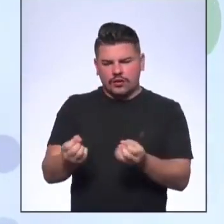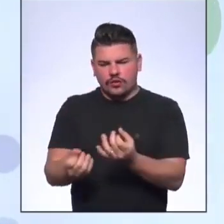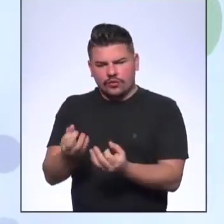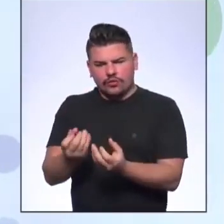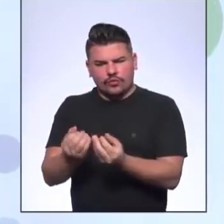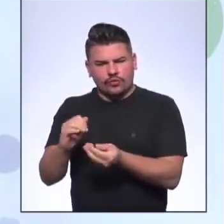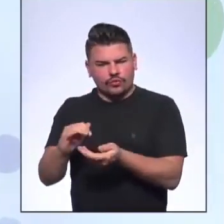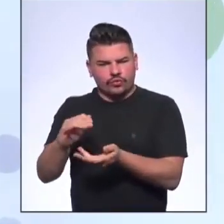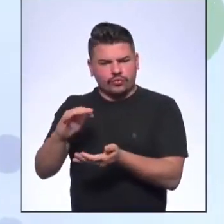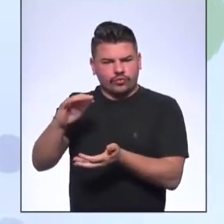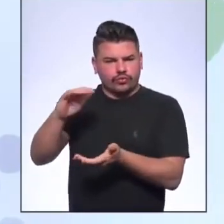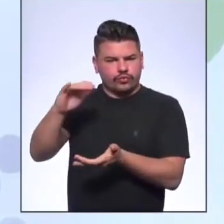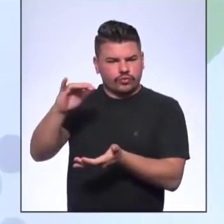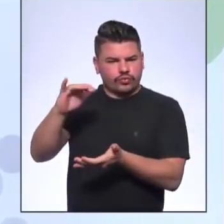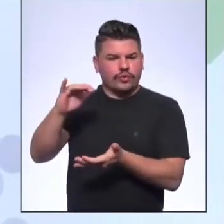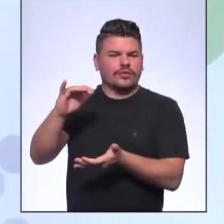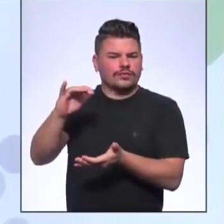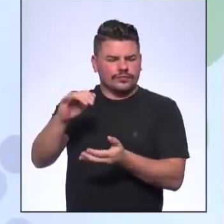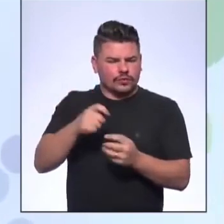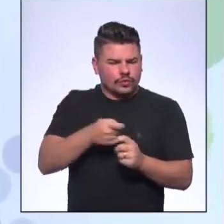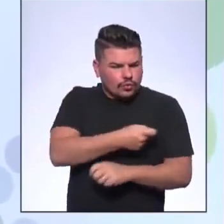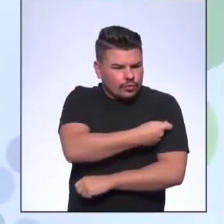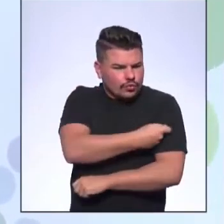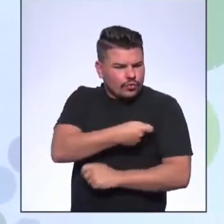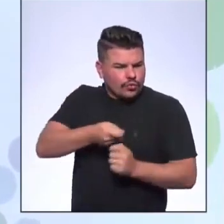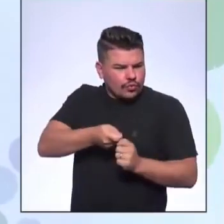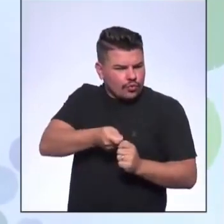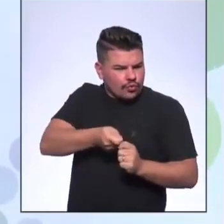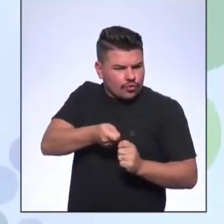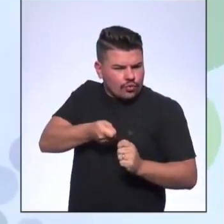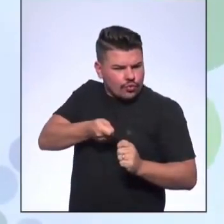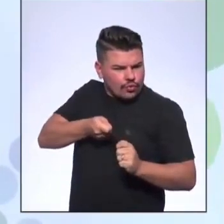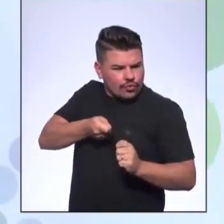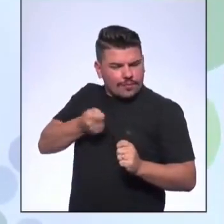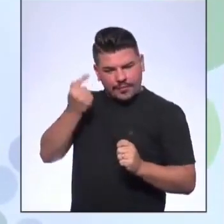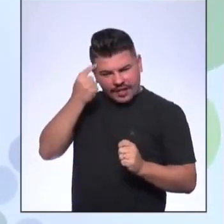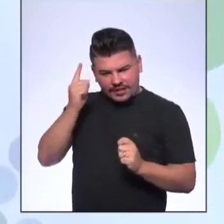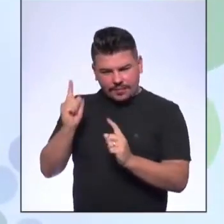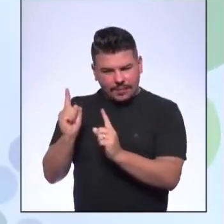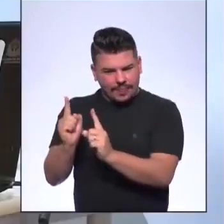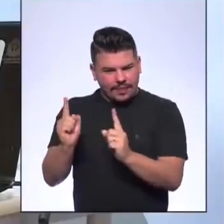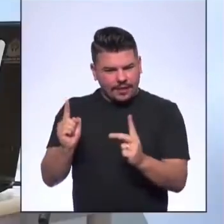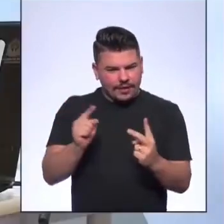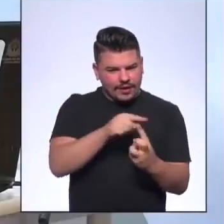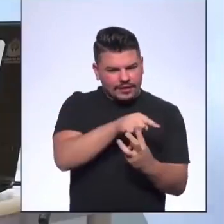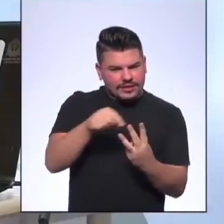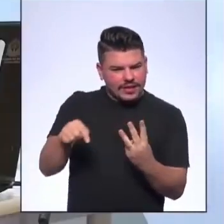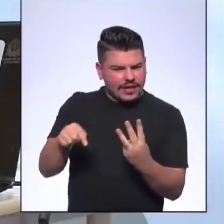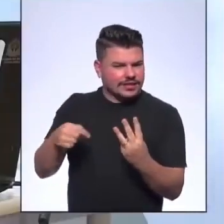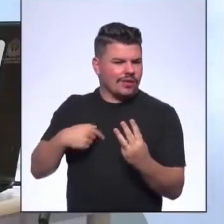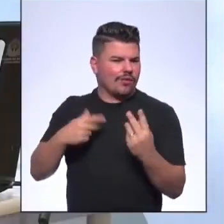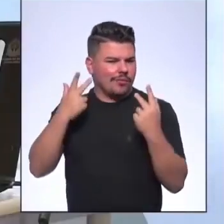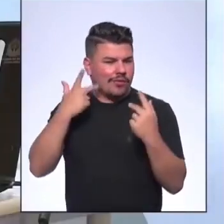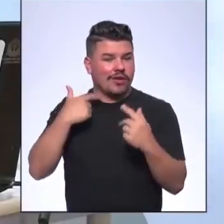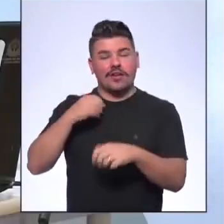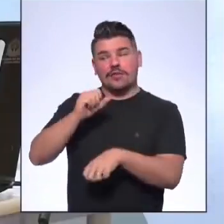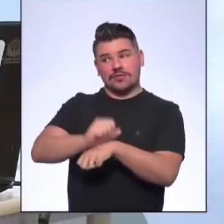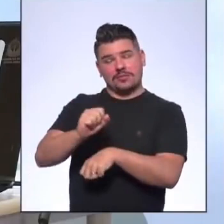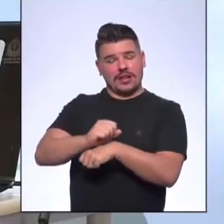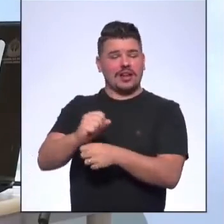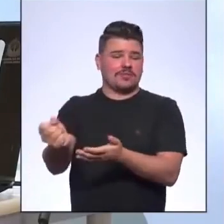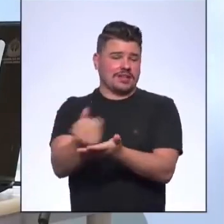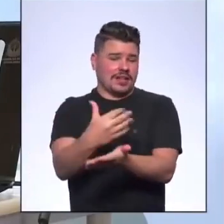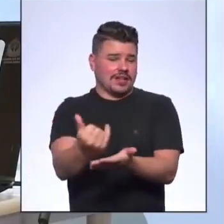leite? Existe alguma grandeza física que é comum? O que você acha, Fábio? Bom, vamos aguardar a resposta no chat aí da galera,